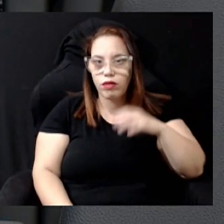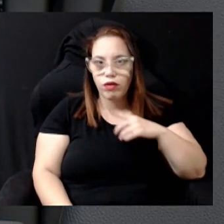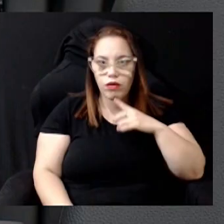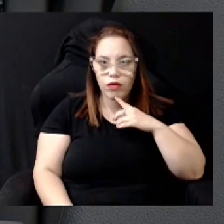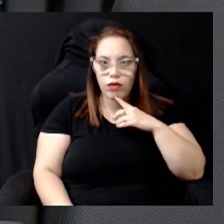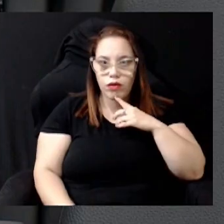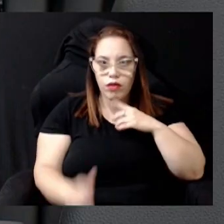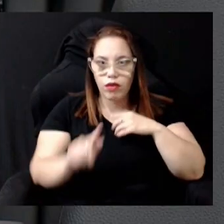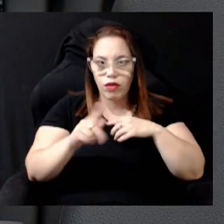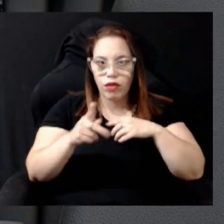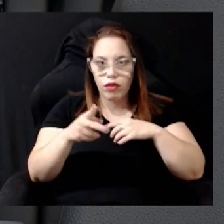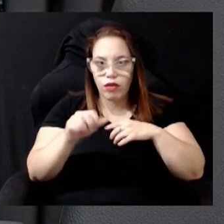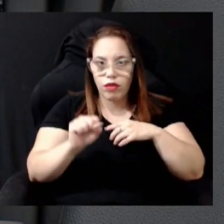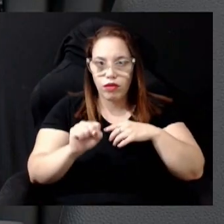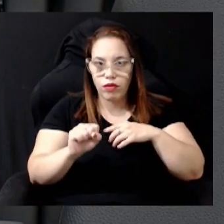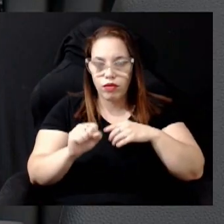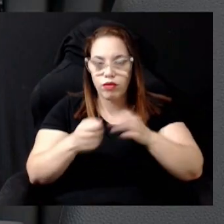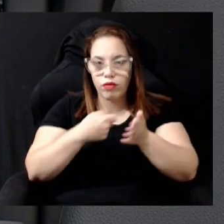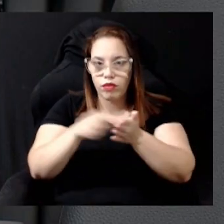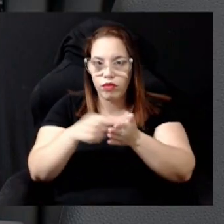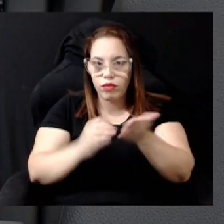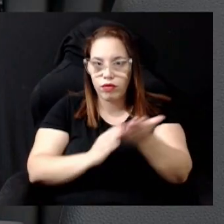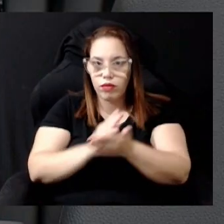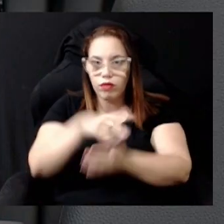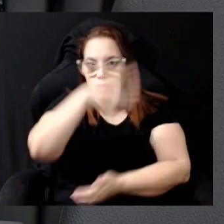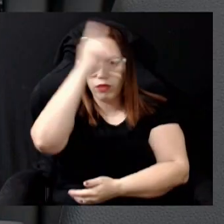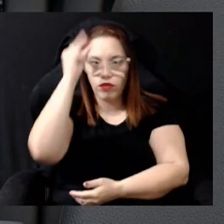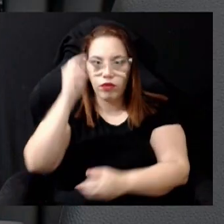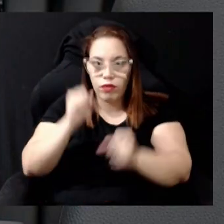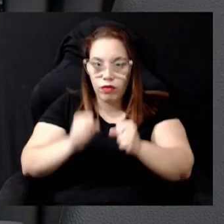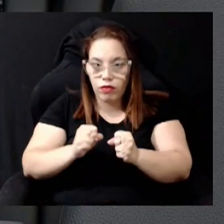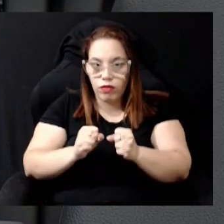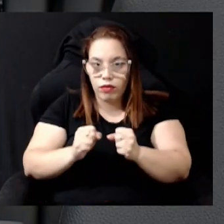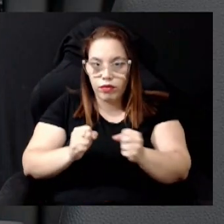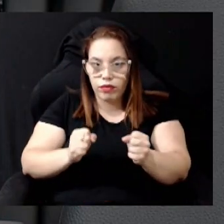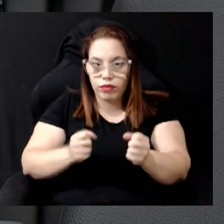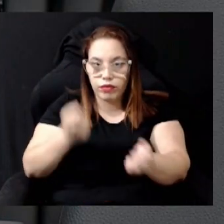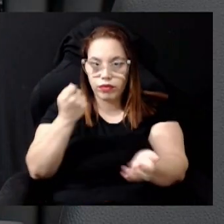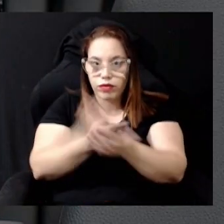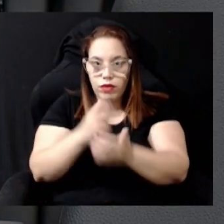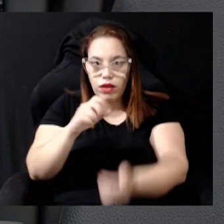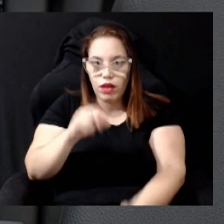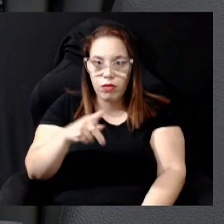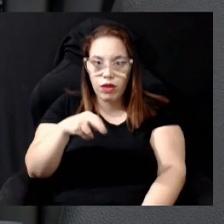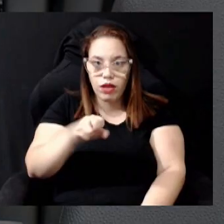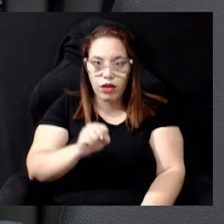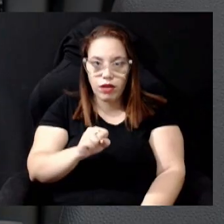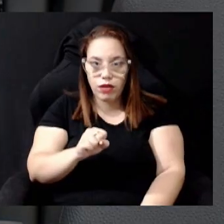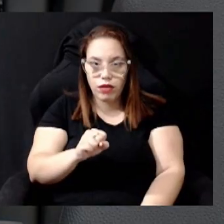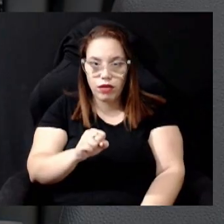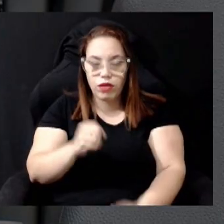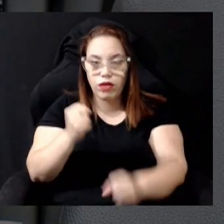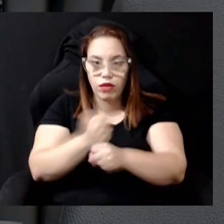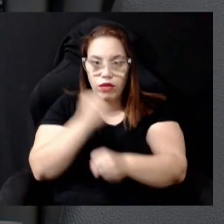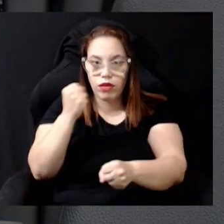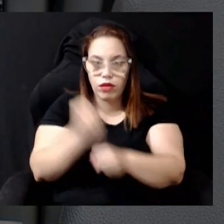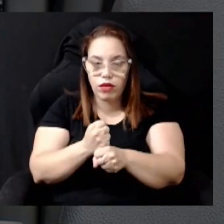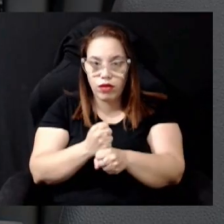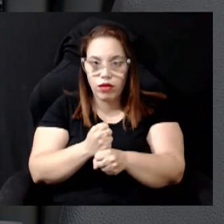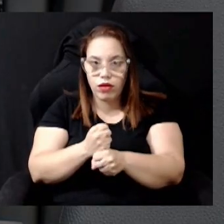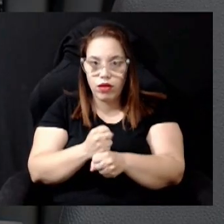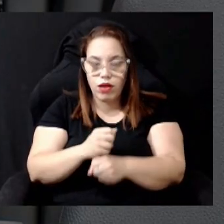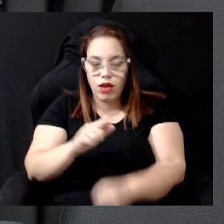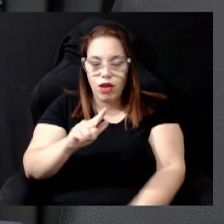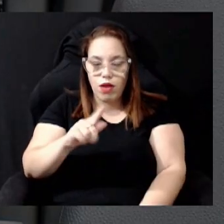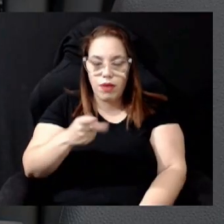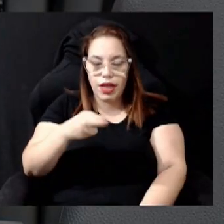aqui a autorização para que o prefeito pudesse contrair esse empréstimo junto ao BNDES, justamente para a construção de piscinões, são aqueles